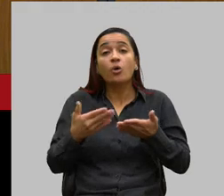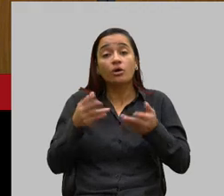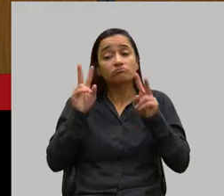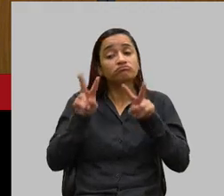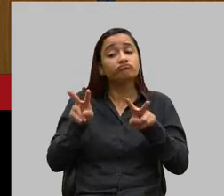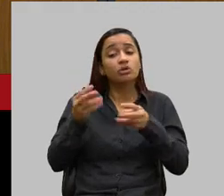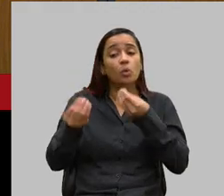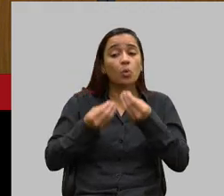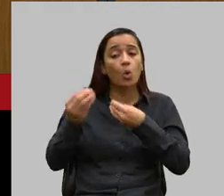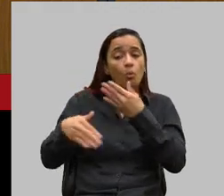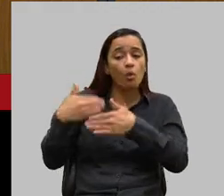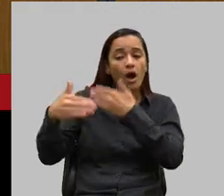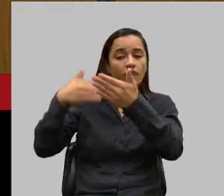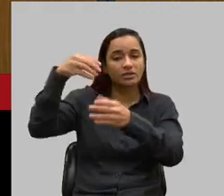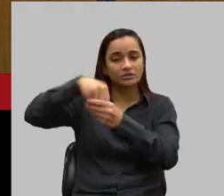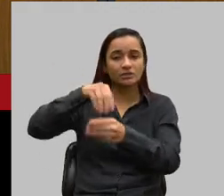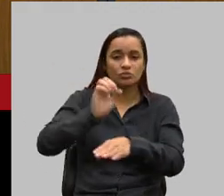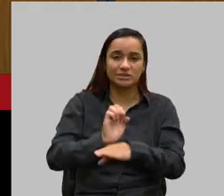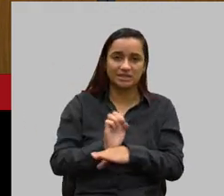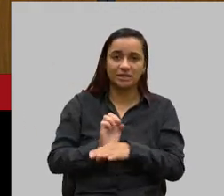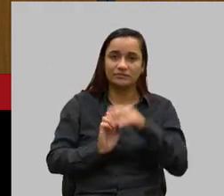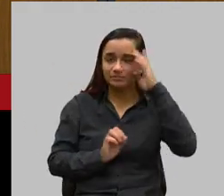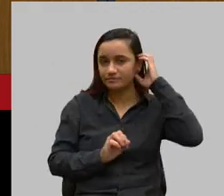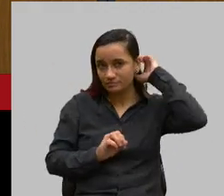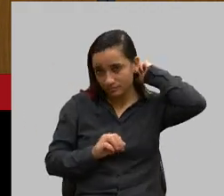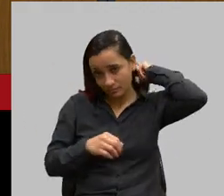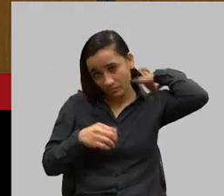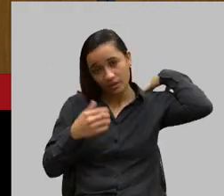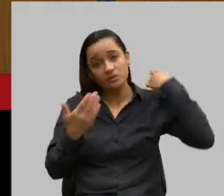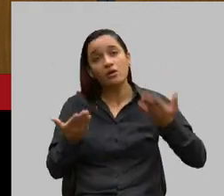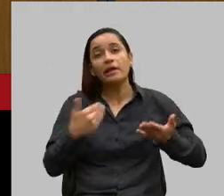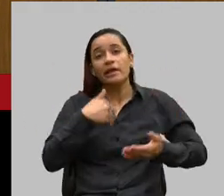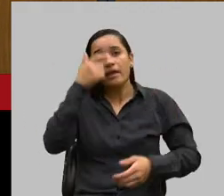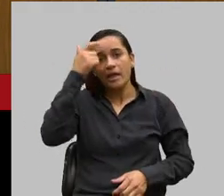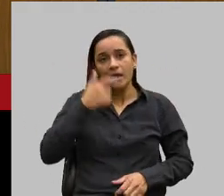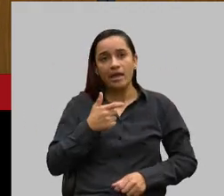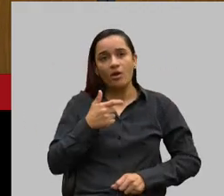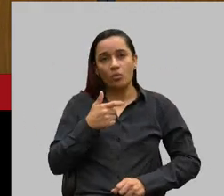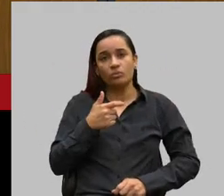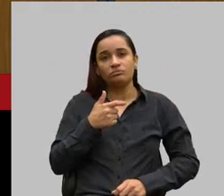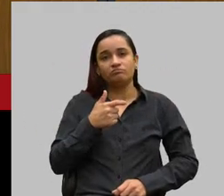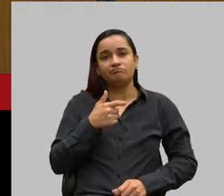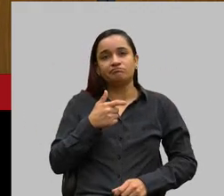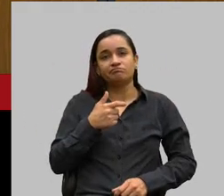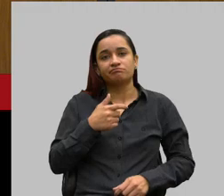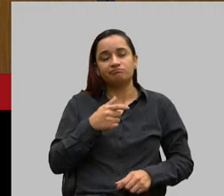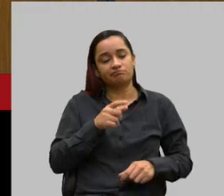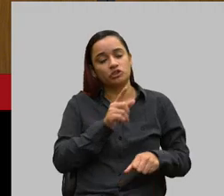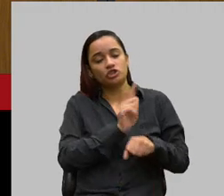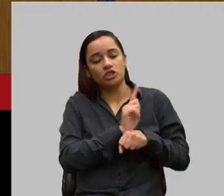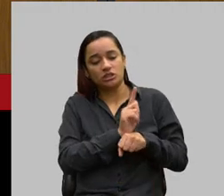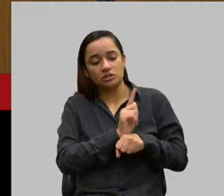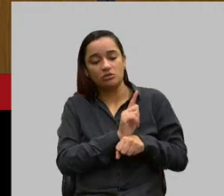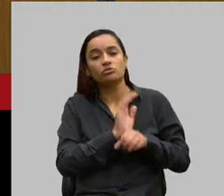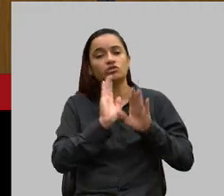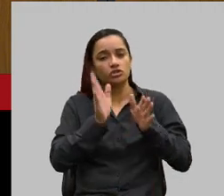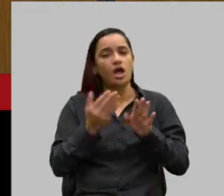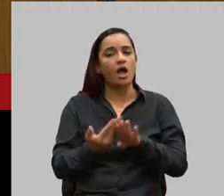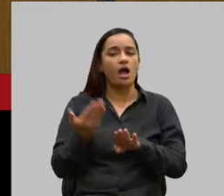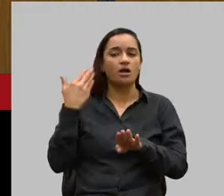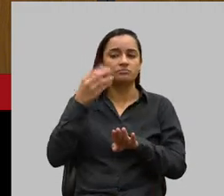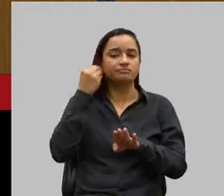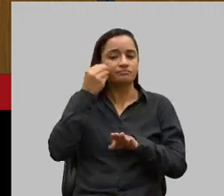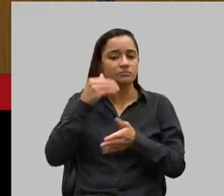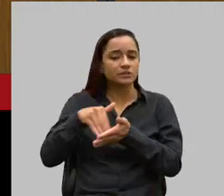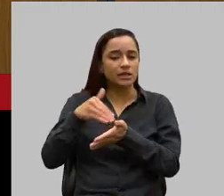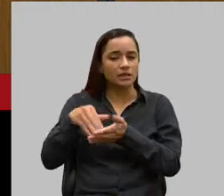avanços aí do Estado eu que sou uma pessoa da gestão eu que já fui um secretário municipal sei